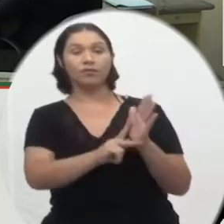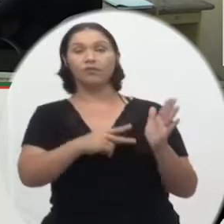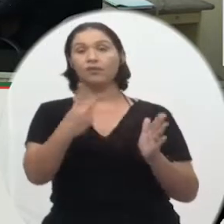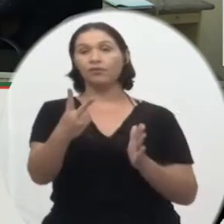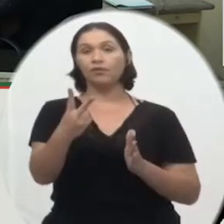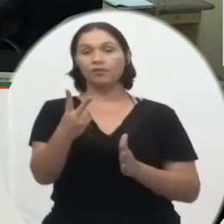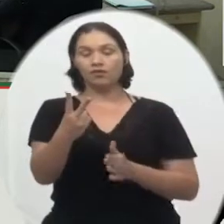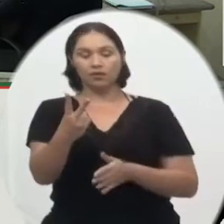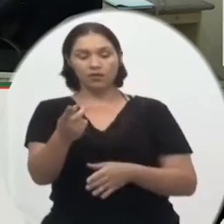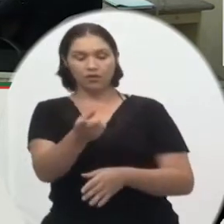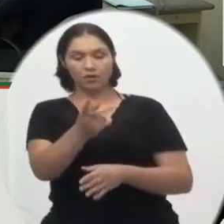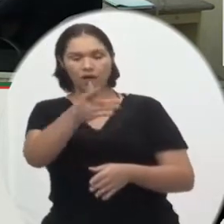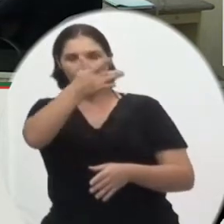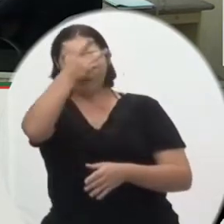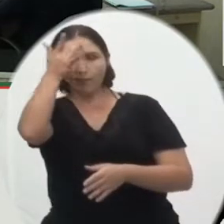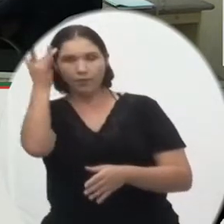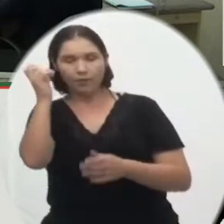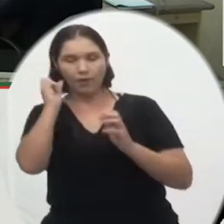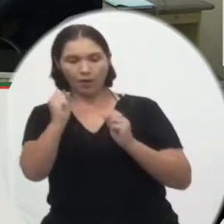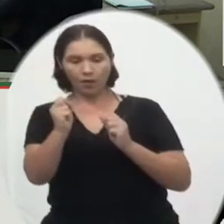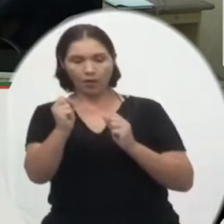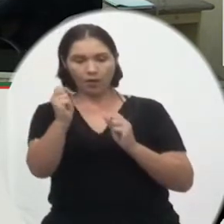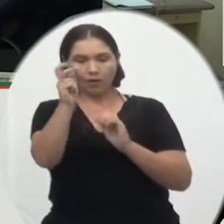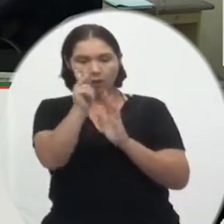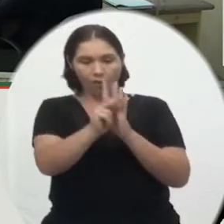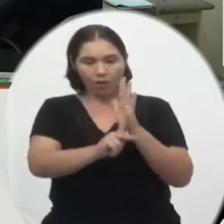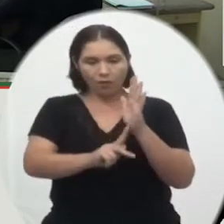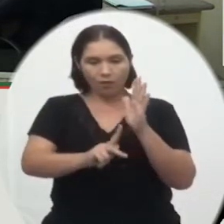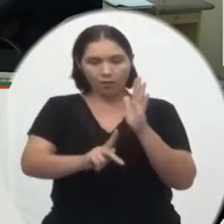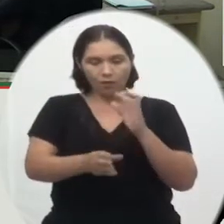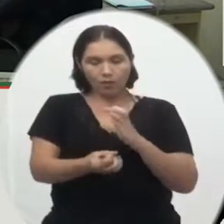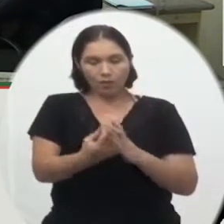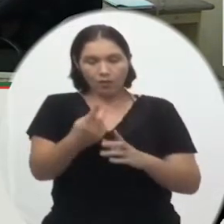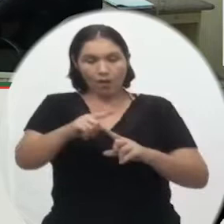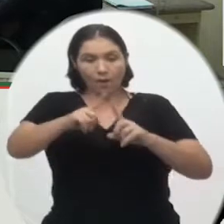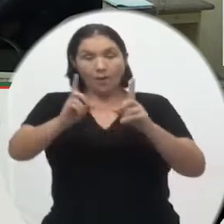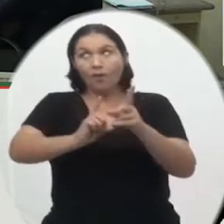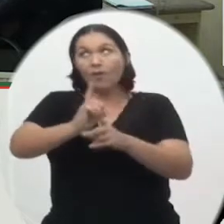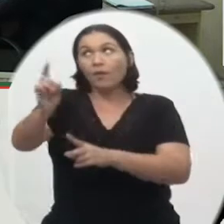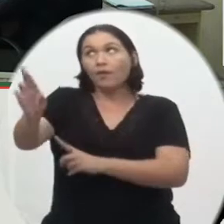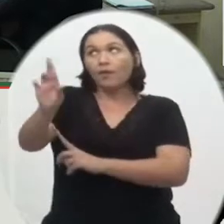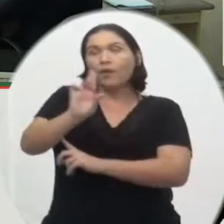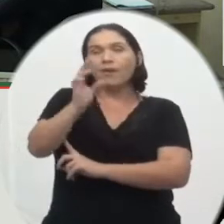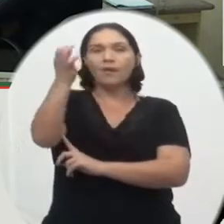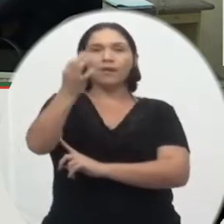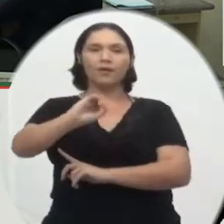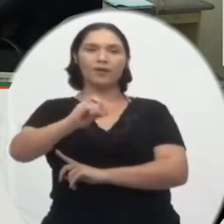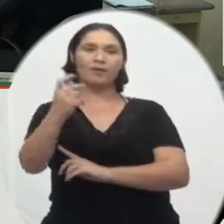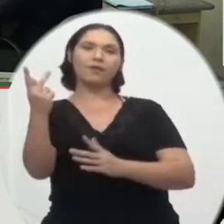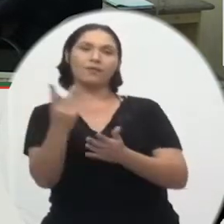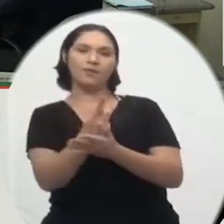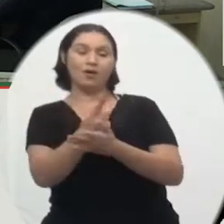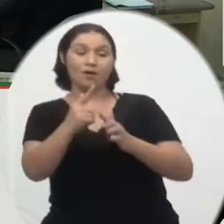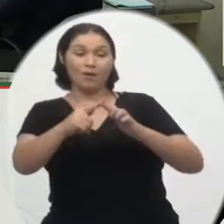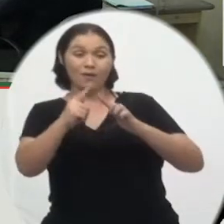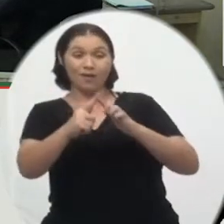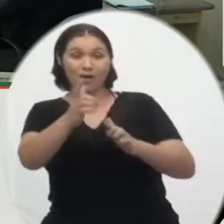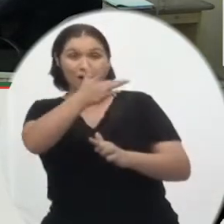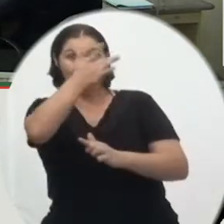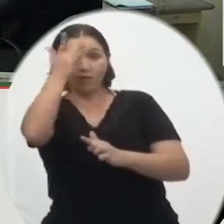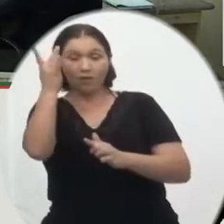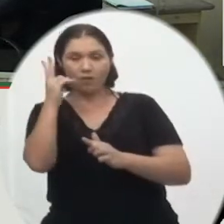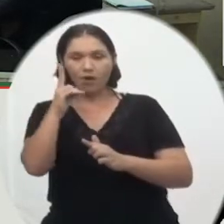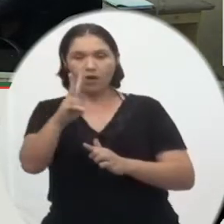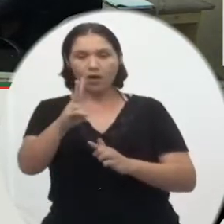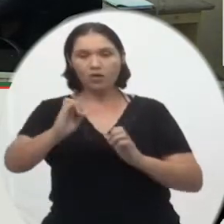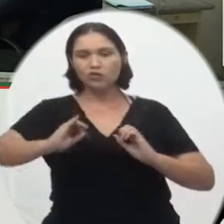planos, mas a resposta certa dos lábios vem do Senhor. Todos os caminhos do homem são puros aos seus olhos, mas o Senhor pesa o